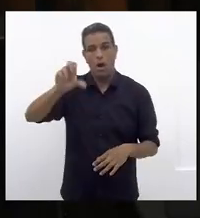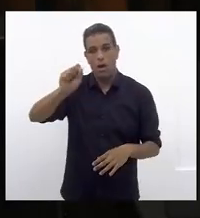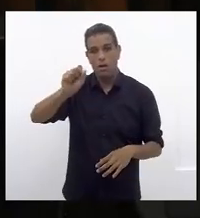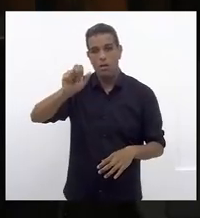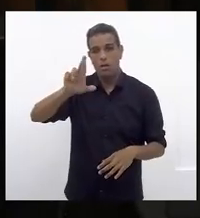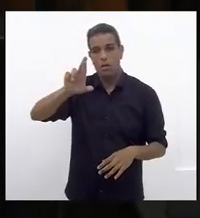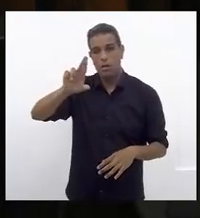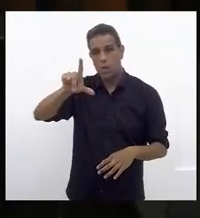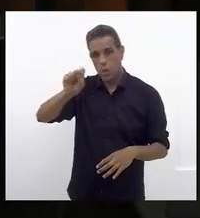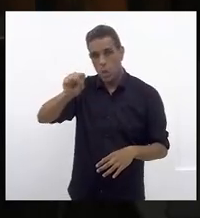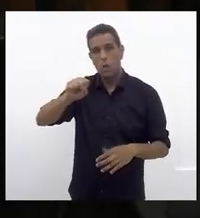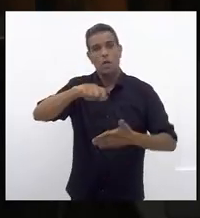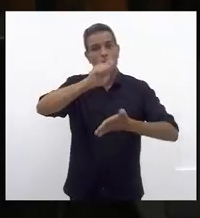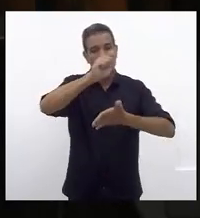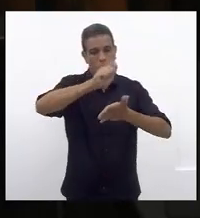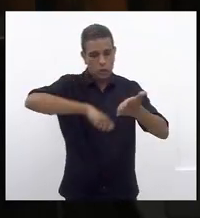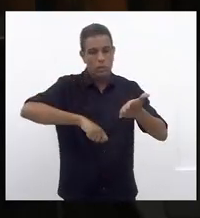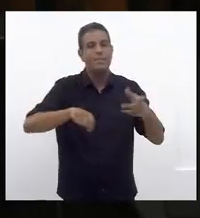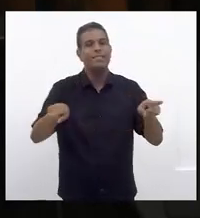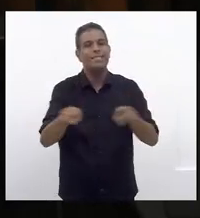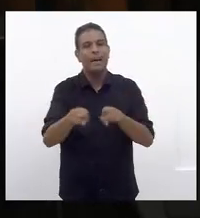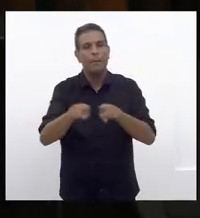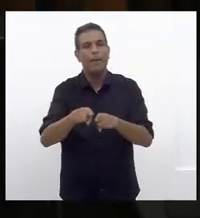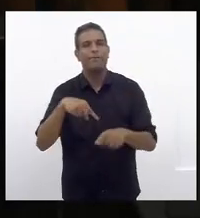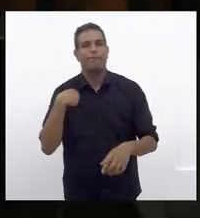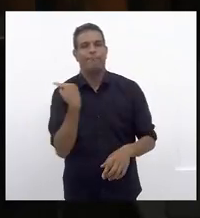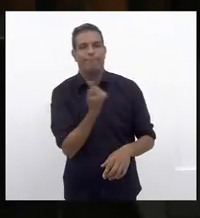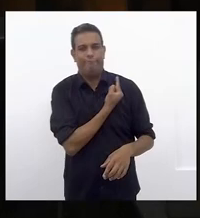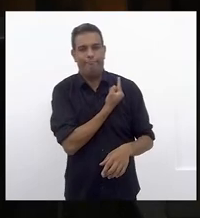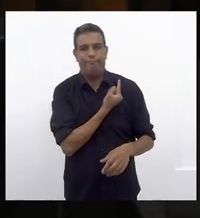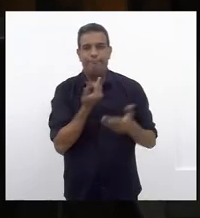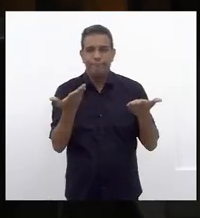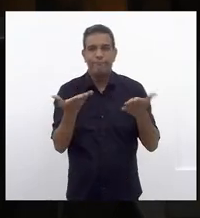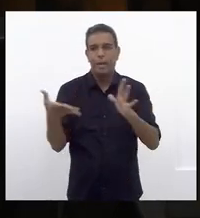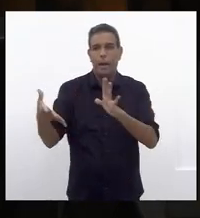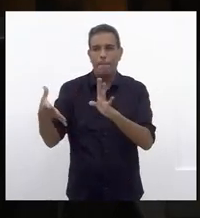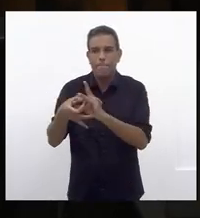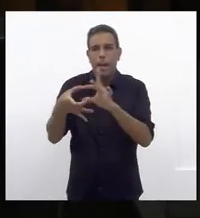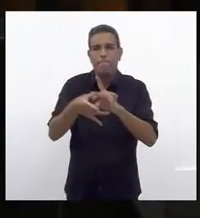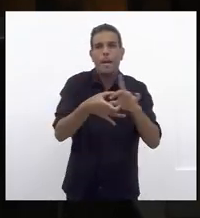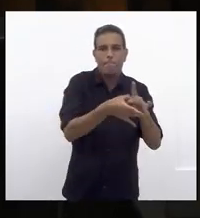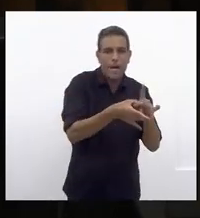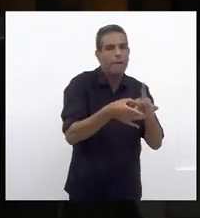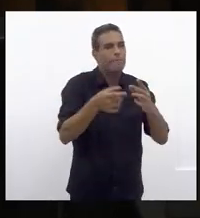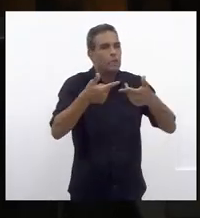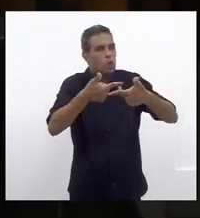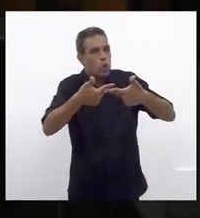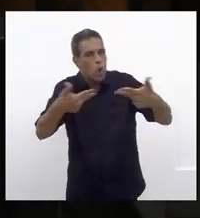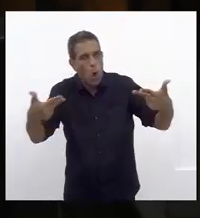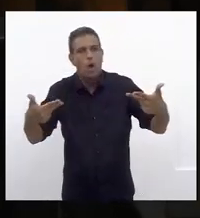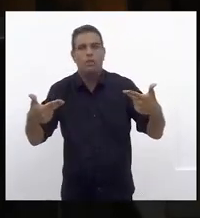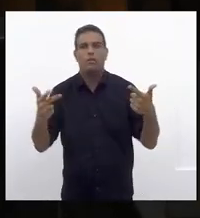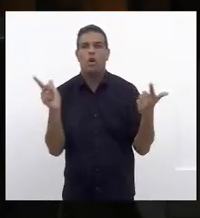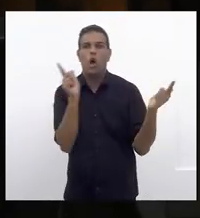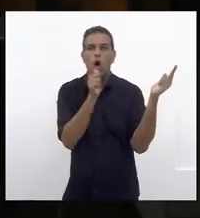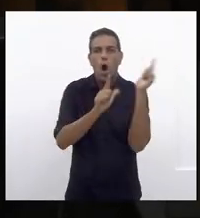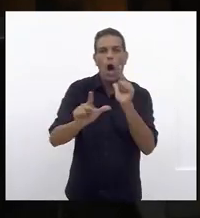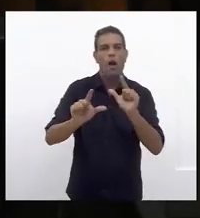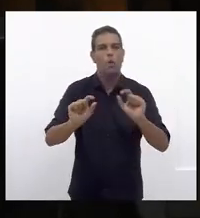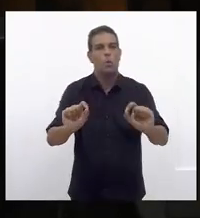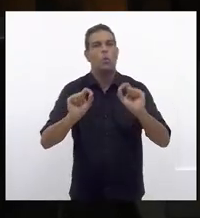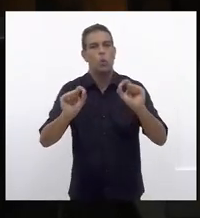e que, de fato, esses conjuntos de